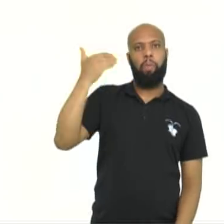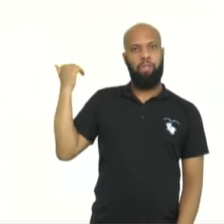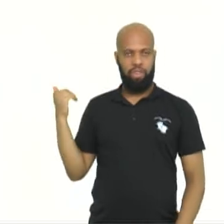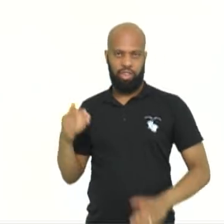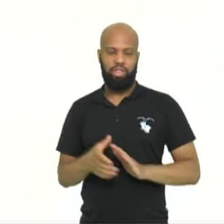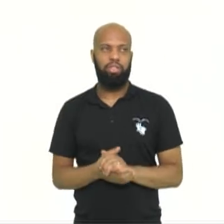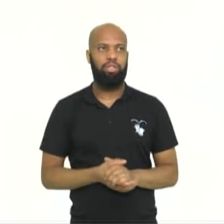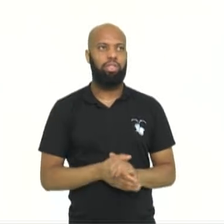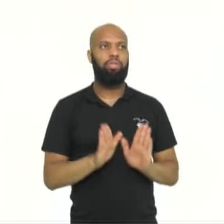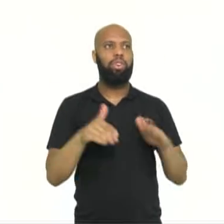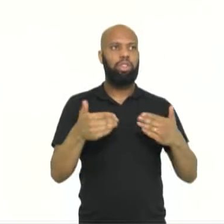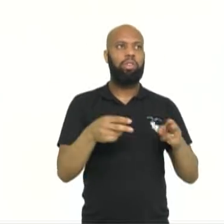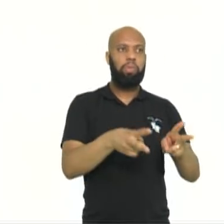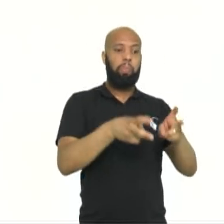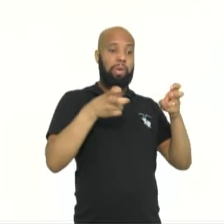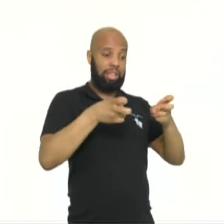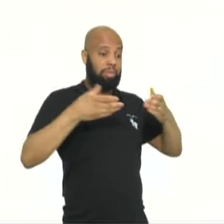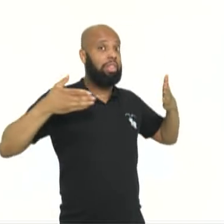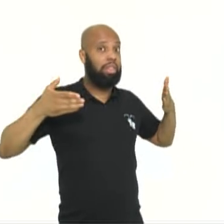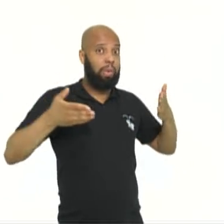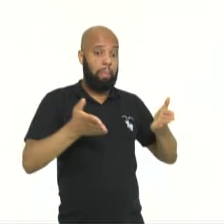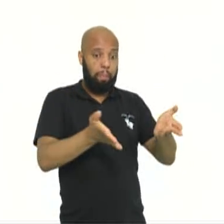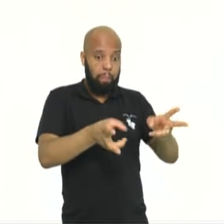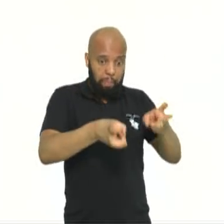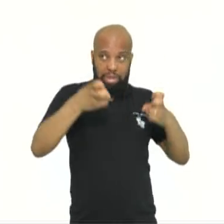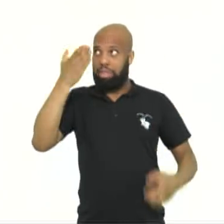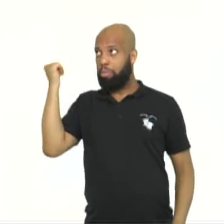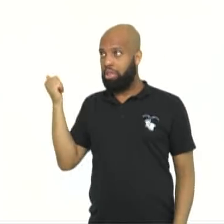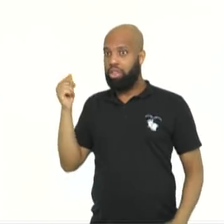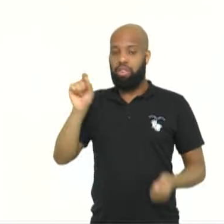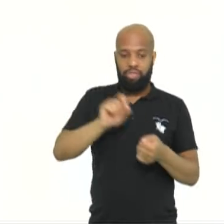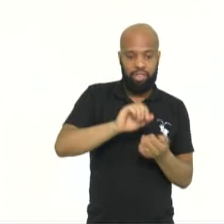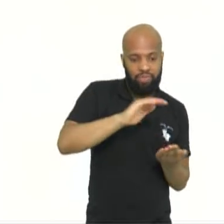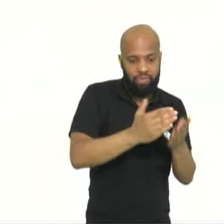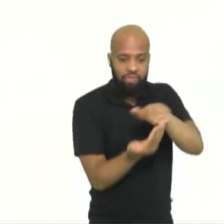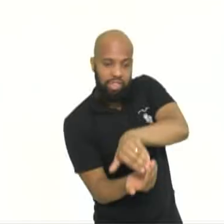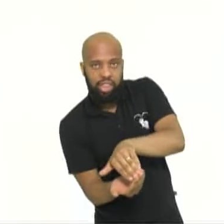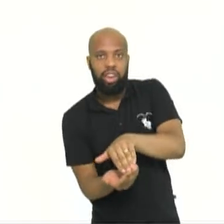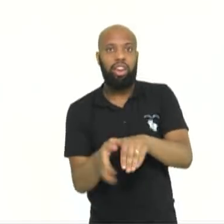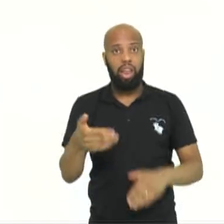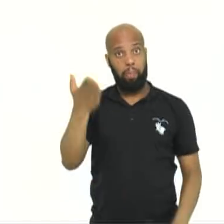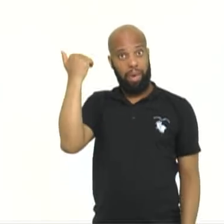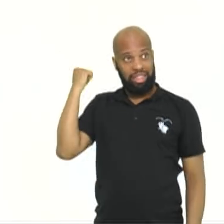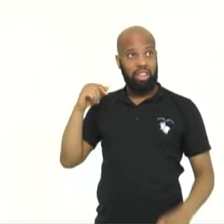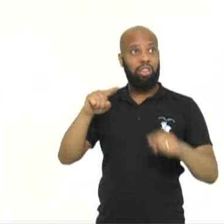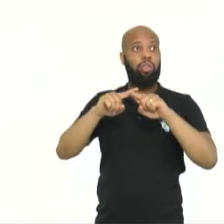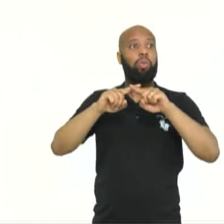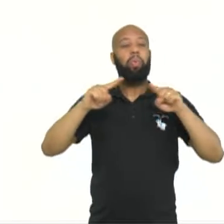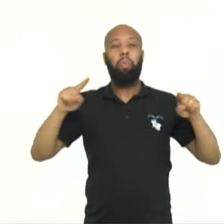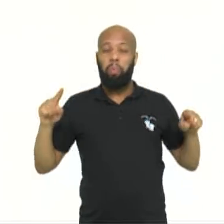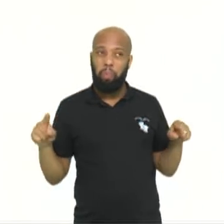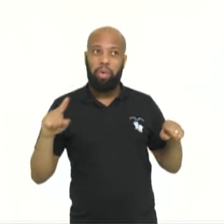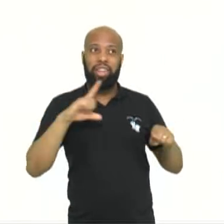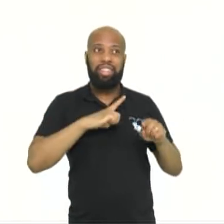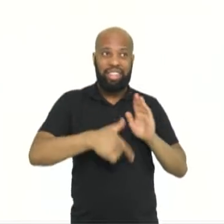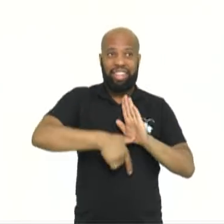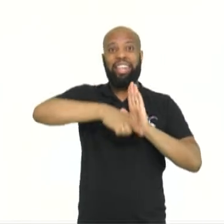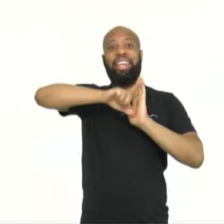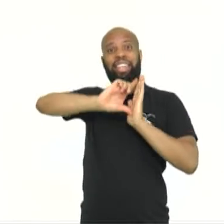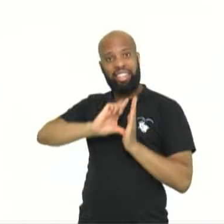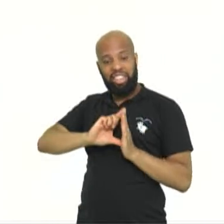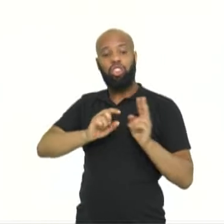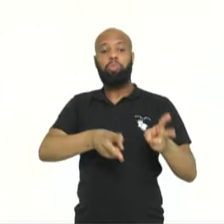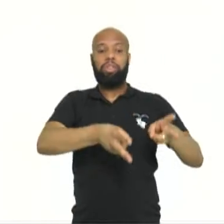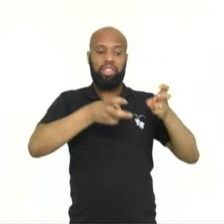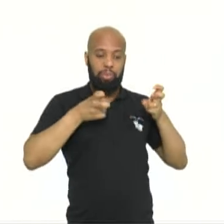Então, percebi é uma ação ocorrida no passado, certo? E virar é uma ação ocorrida no passado, porém anterior à ação